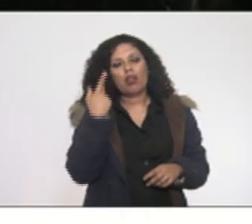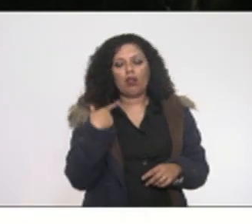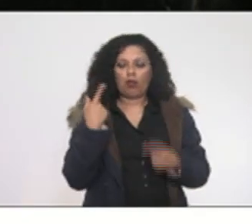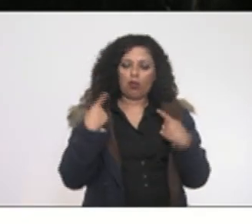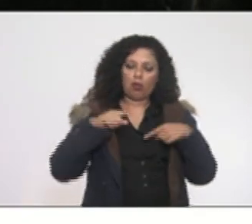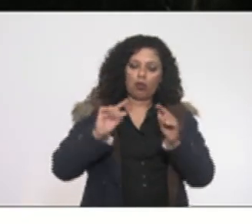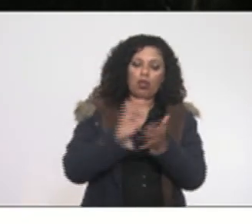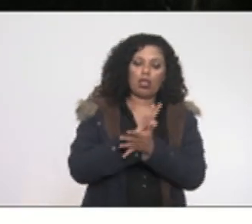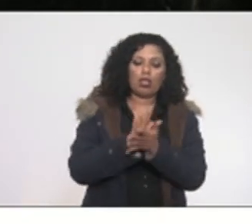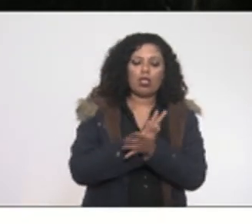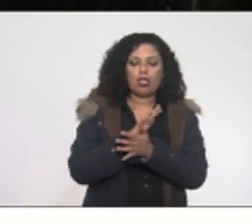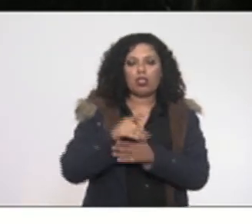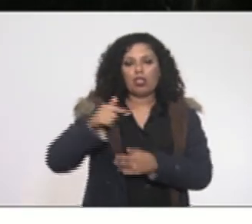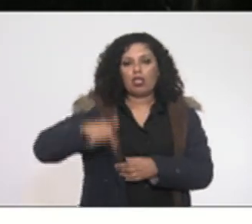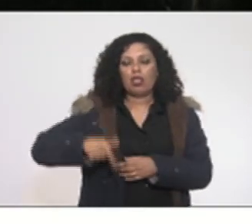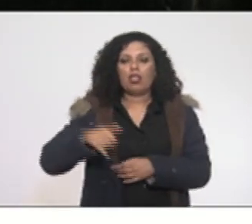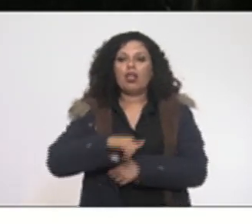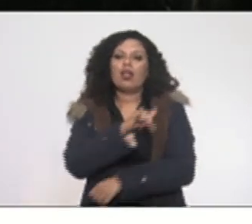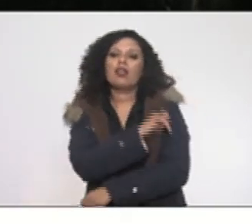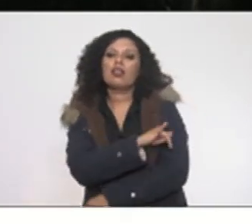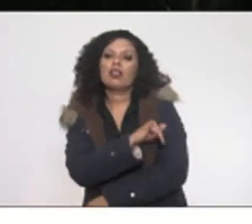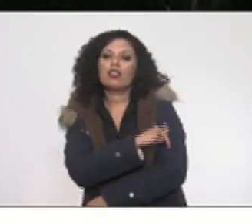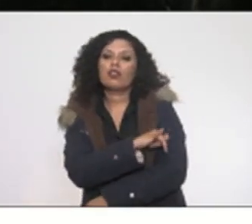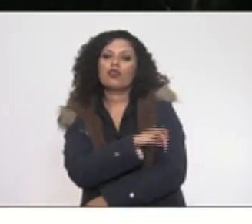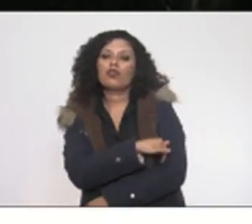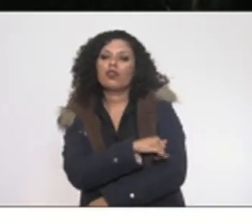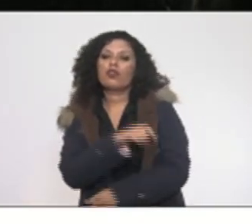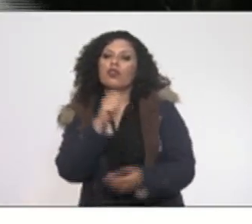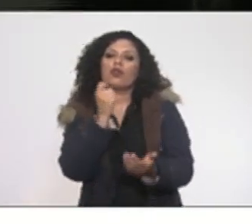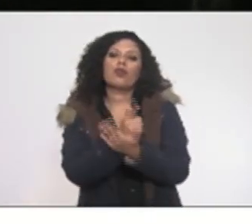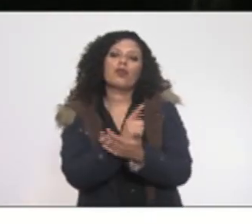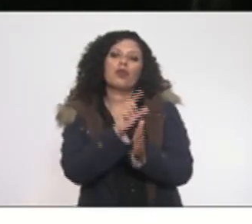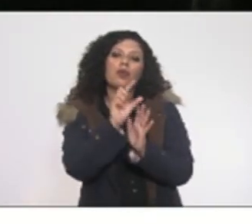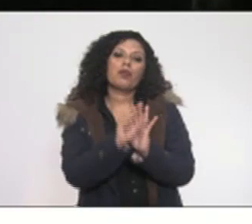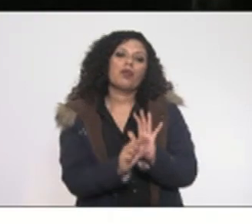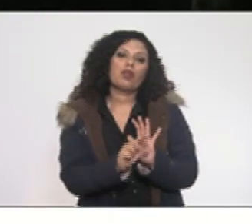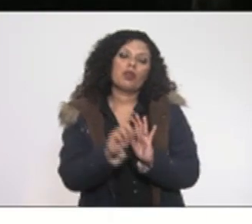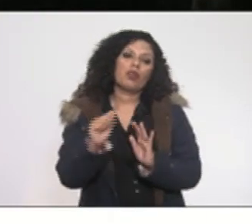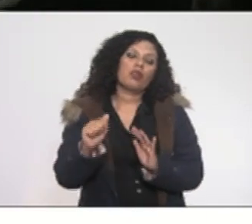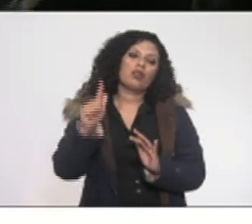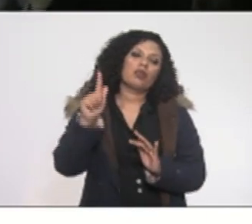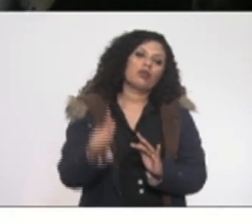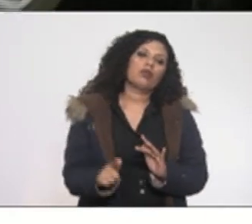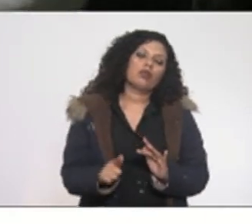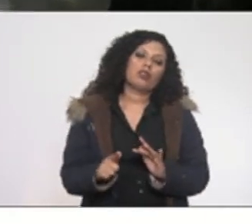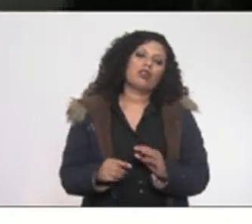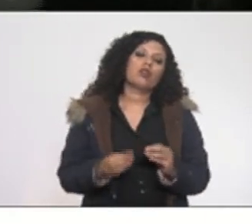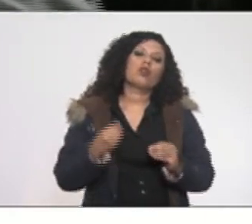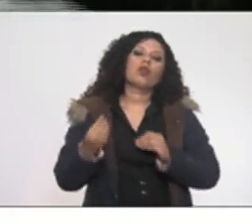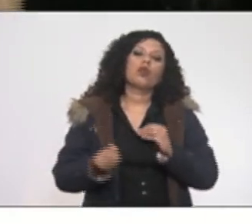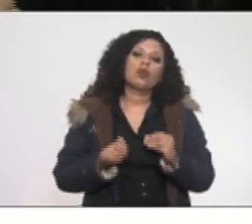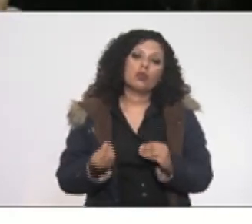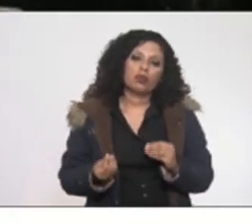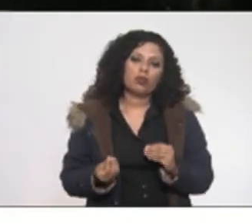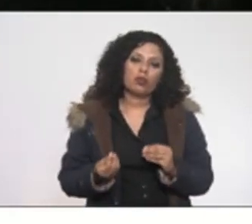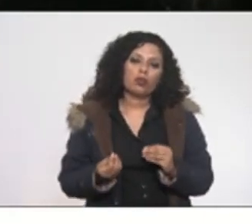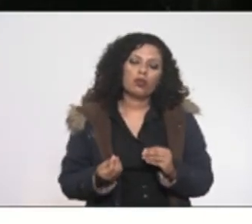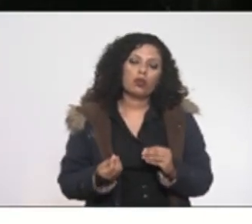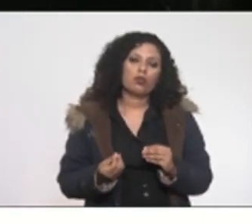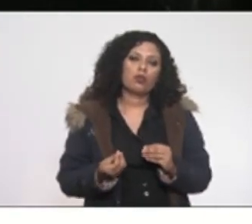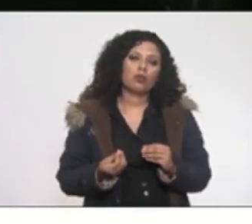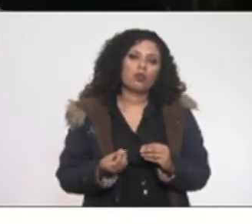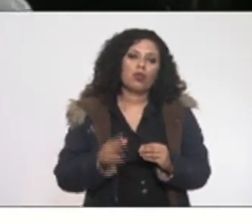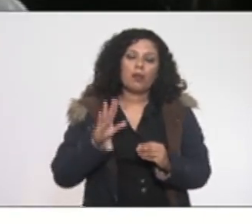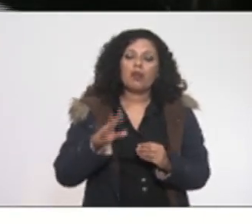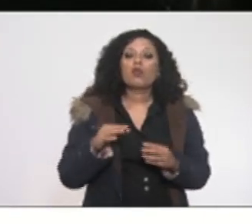São Paulo? Já visto que São Paulo produz menos gás. A resposta do gasoduto da Bolívia nós já conhecemos. Mas